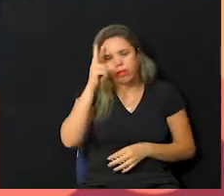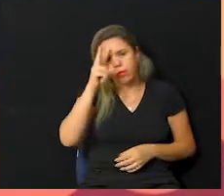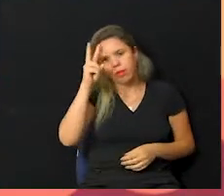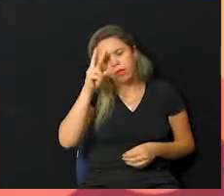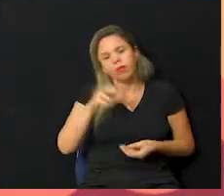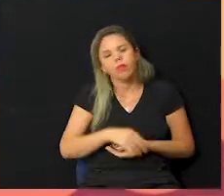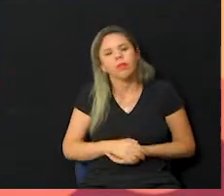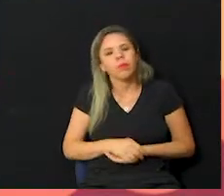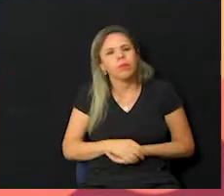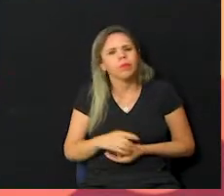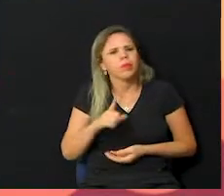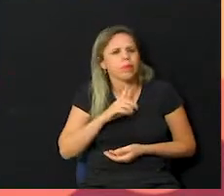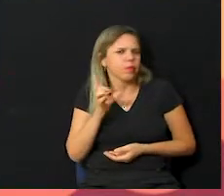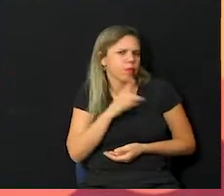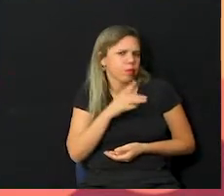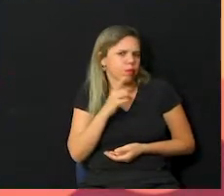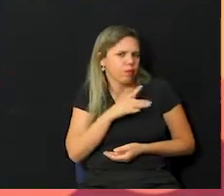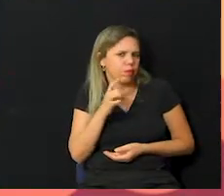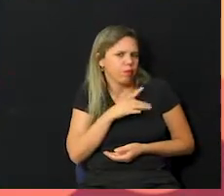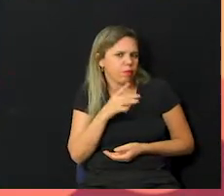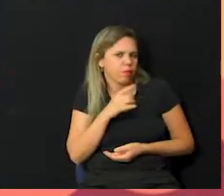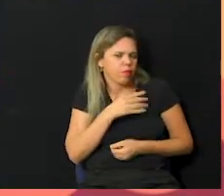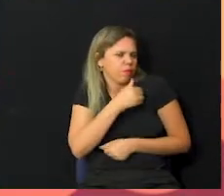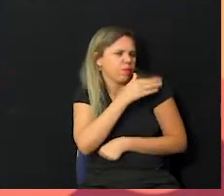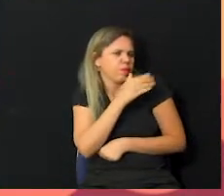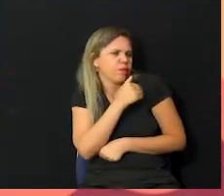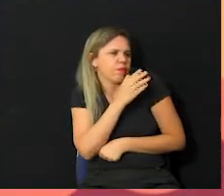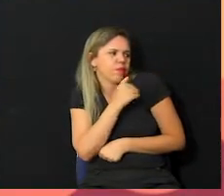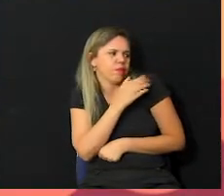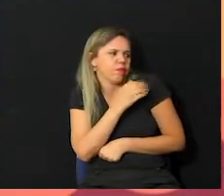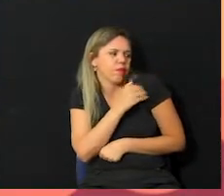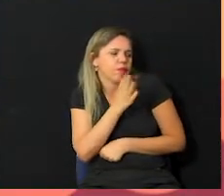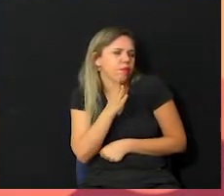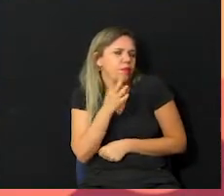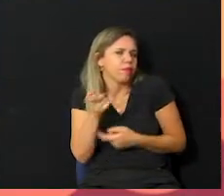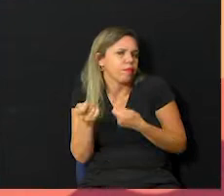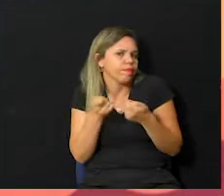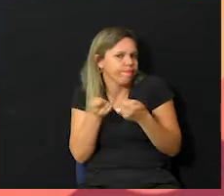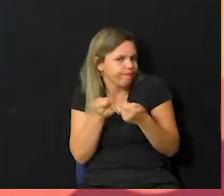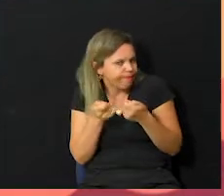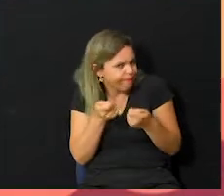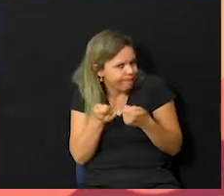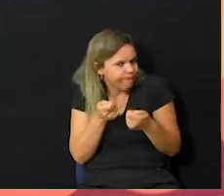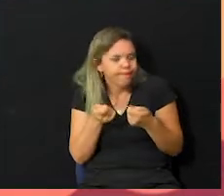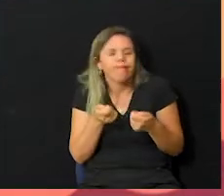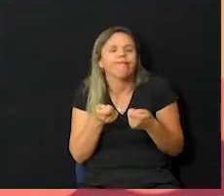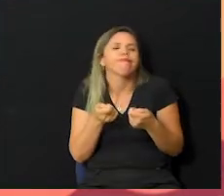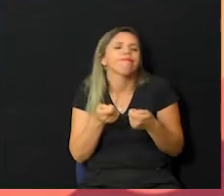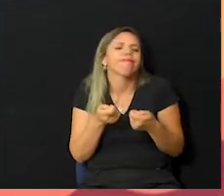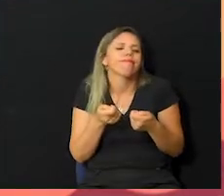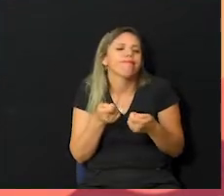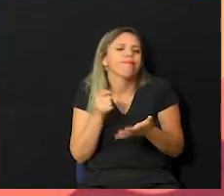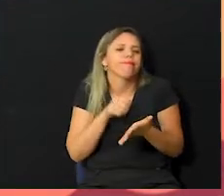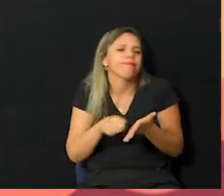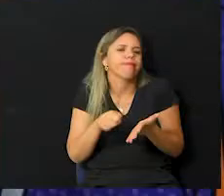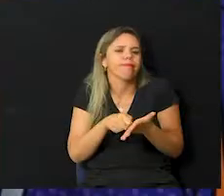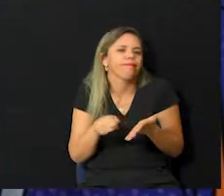essa história, né? Você teve medo da questão do preconceito, de lidar com a linha